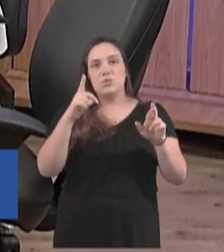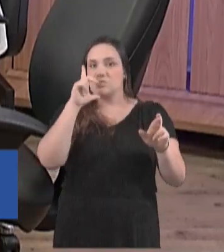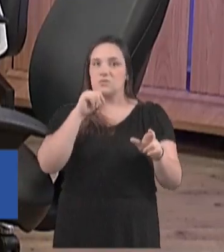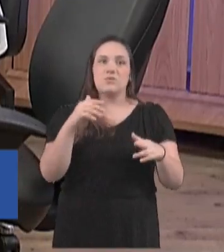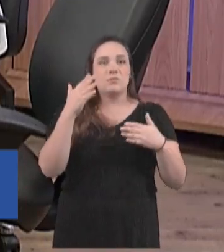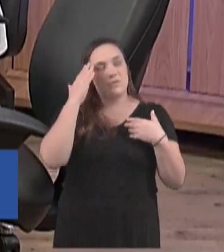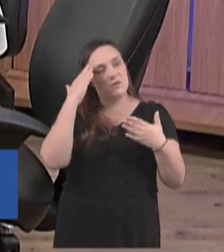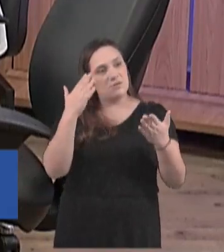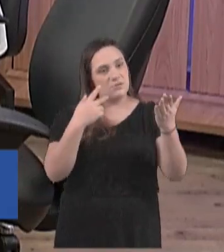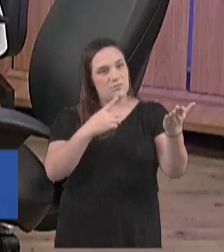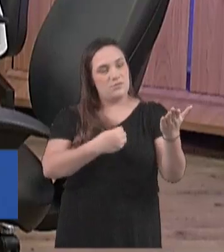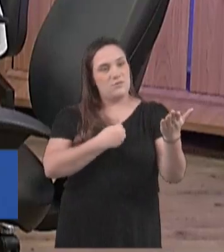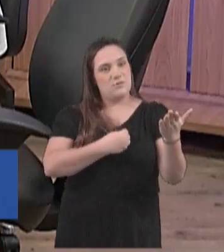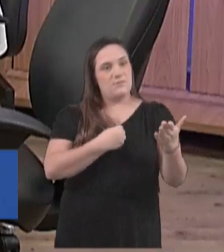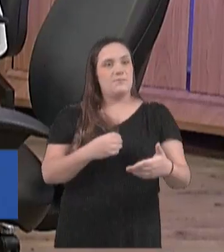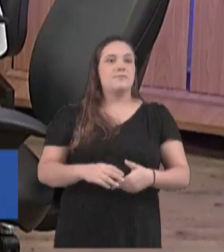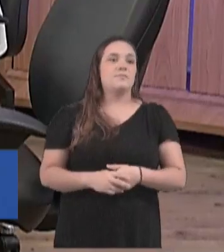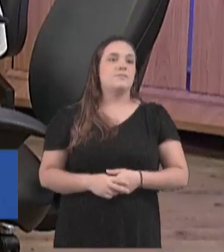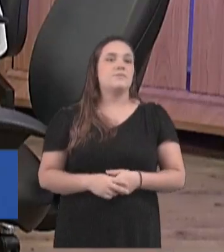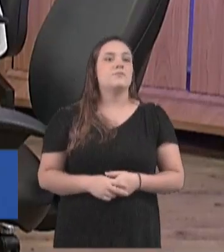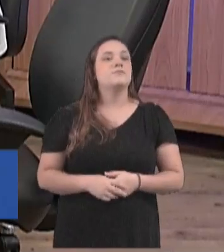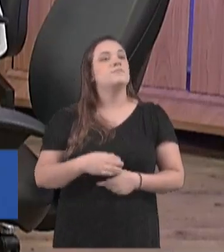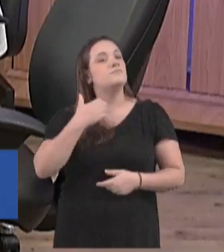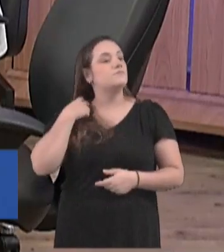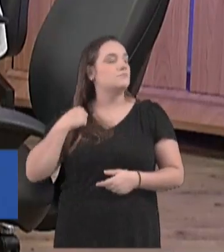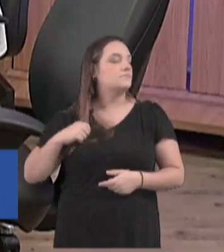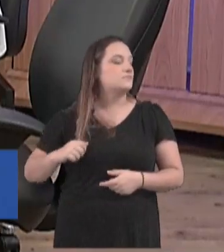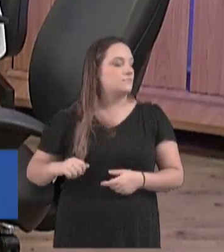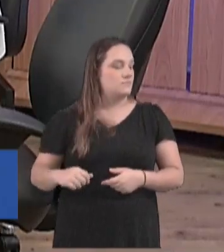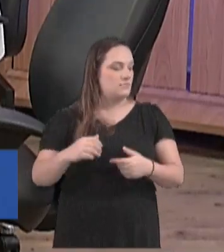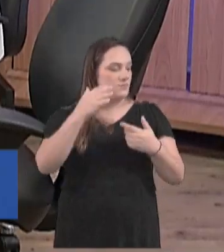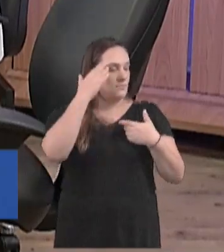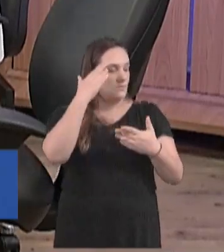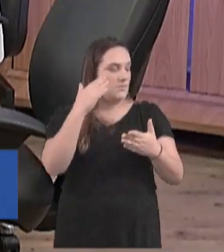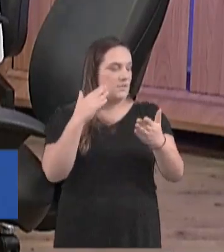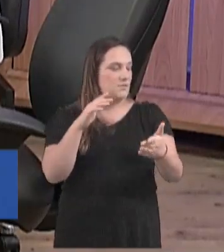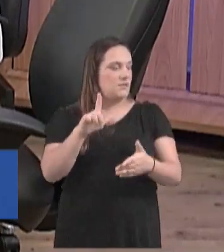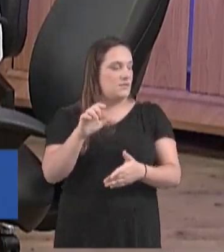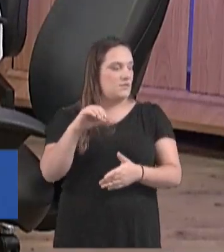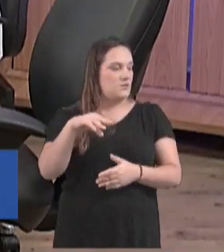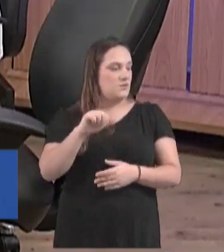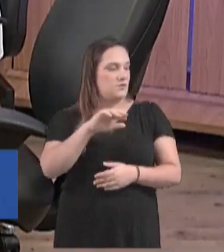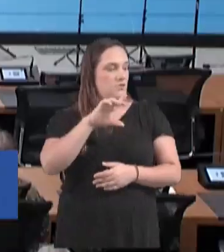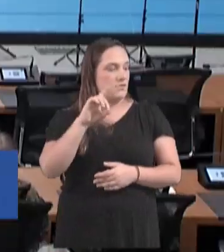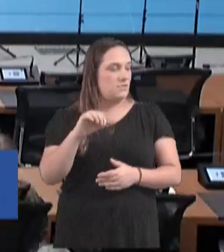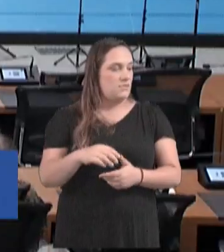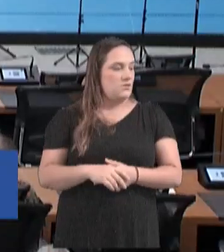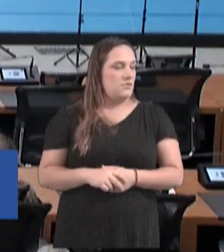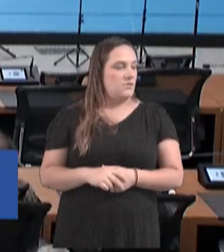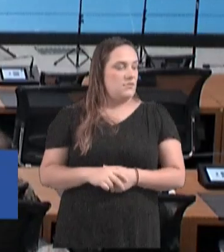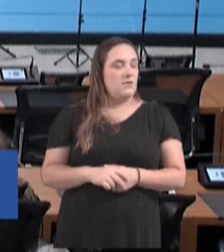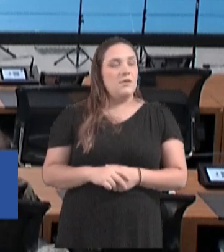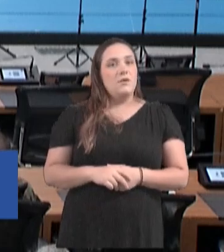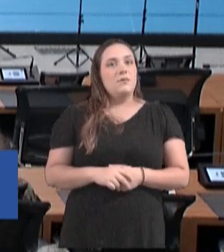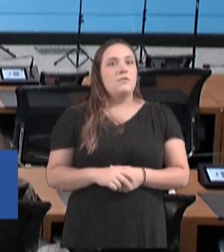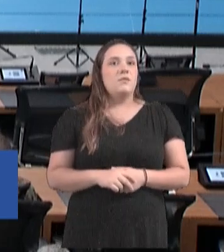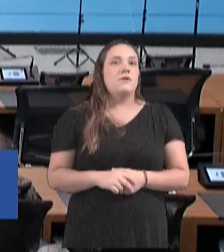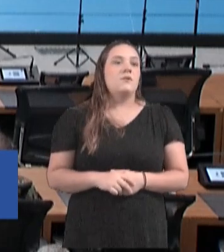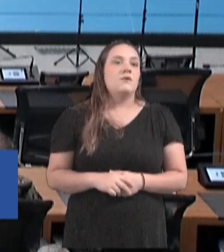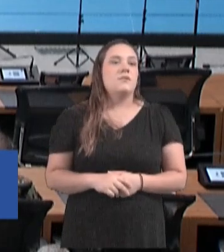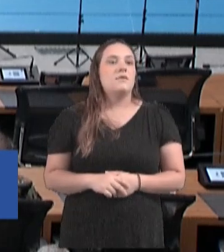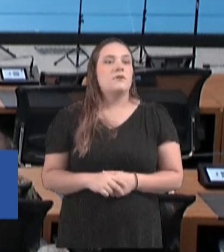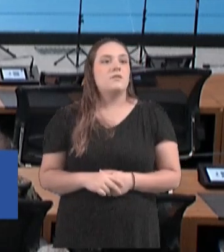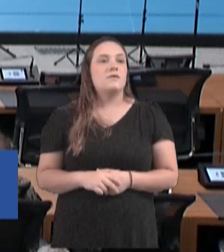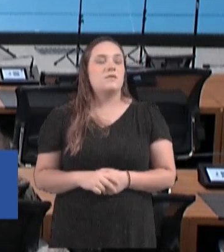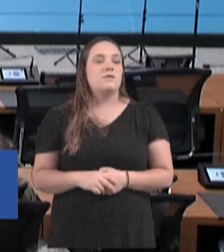Leonardo, muito obrigado pela participação. Muito obrigado a todos. Obrigada, um abraço. Leonardo. Muito obrigado, Leonardo. Pois é, Mari, acho que